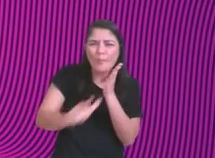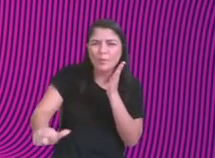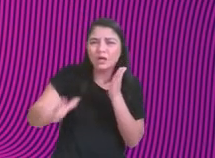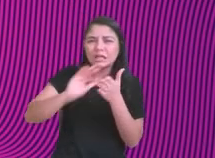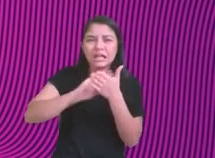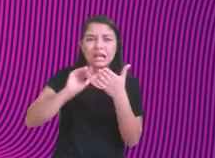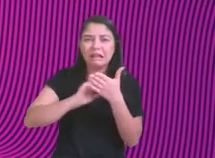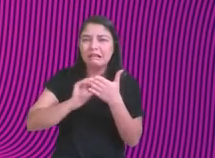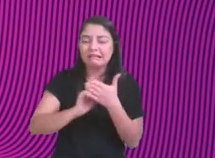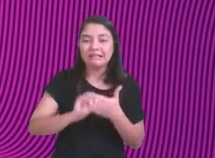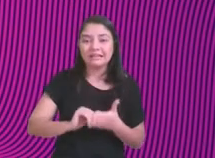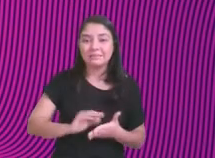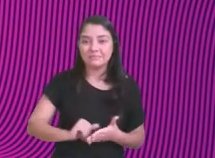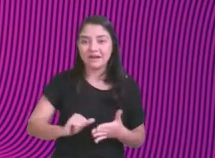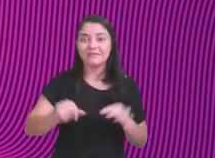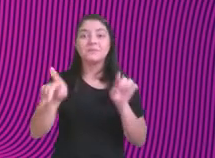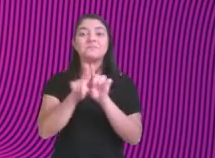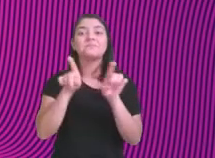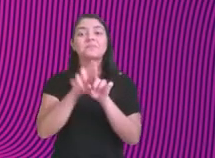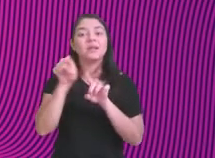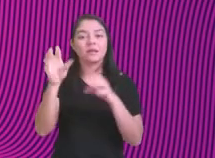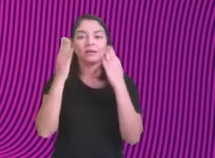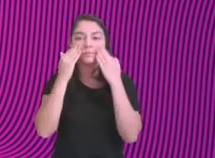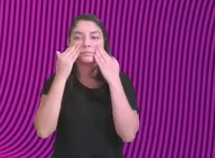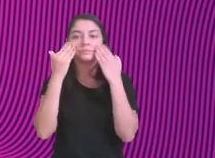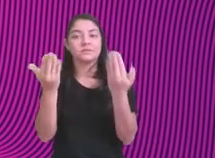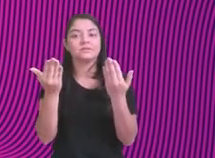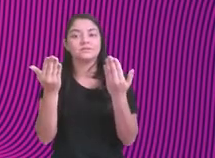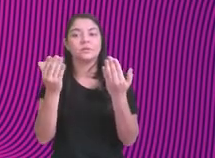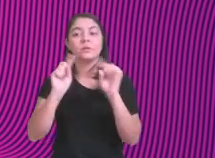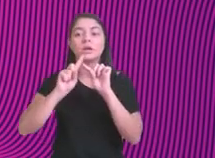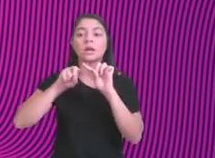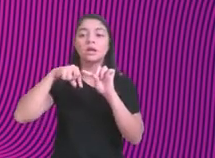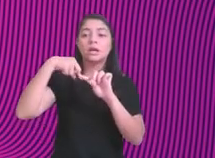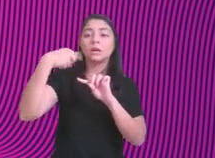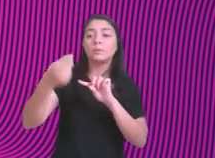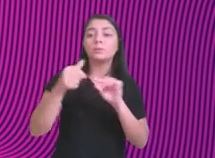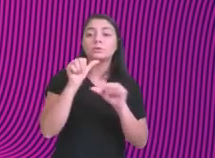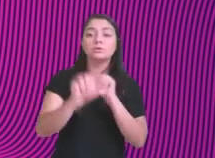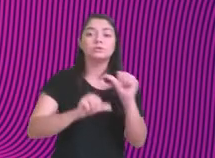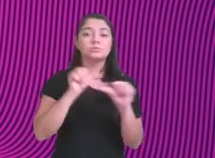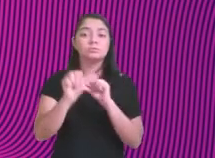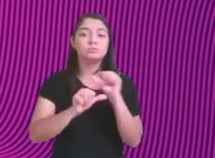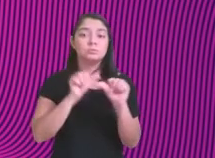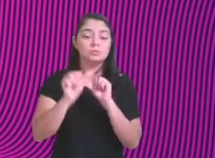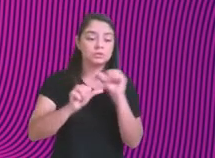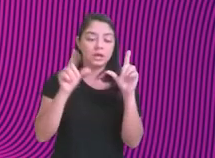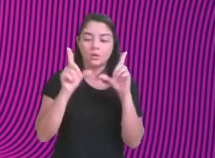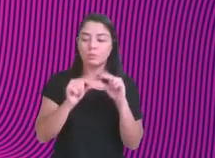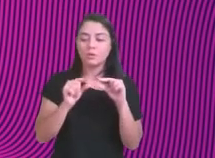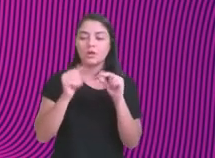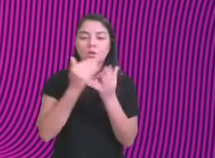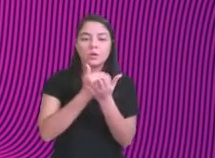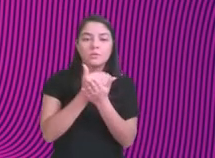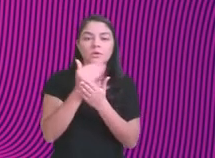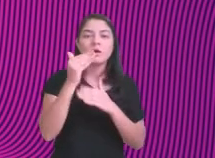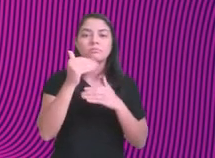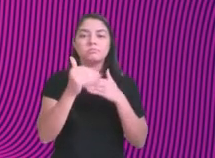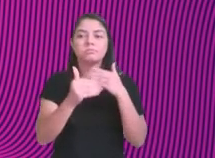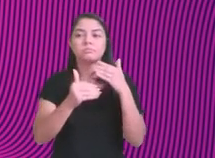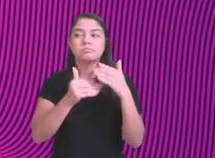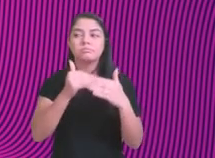Tsuyoshi recentemente apresentou isso, e depois eles acabaram mudando um pouquinho, começaram a ficar um pouco mais conservadores.